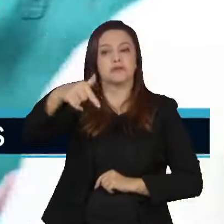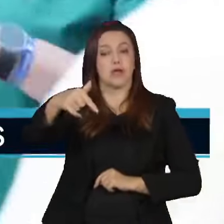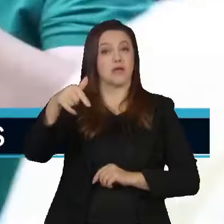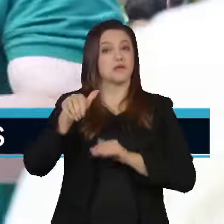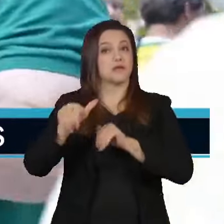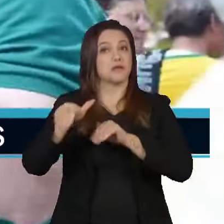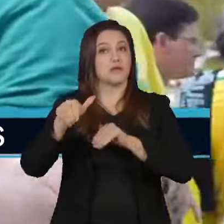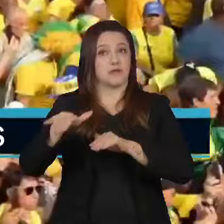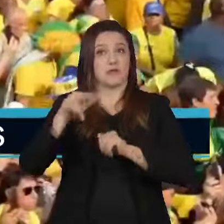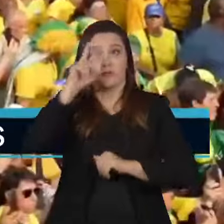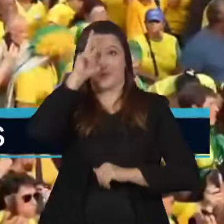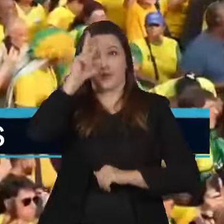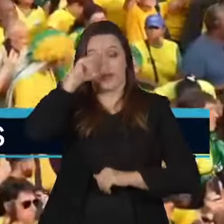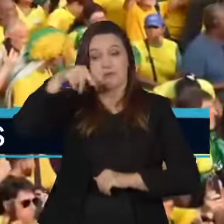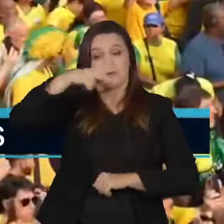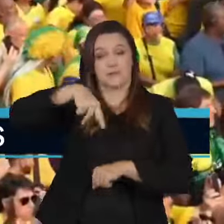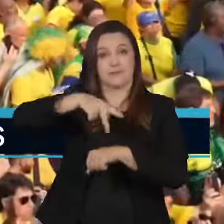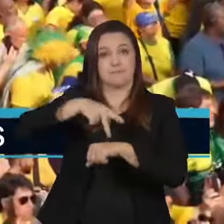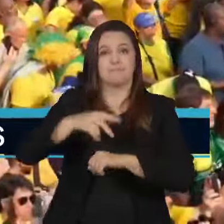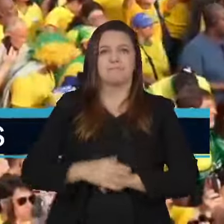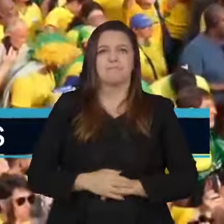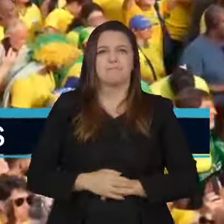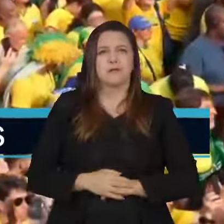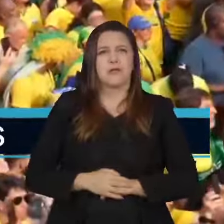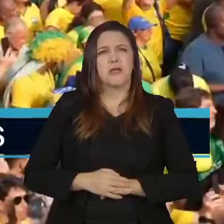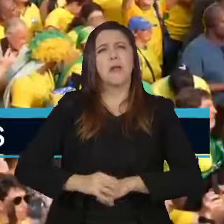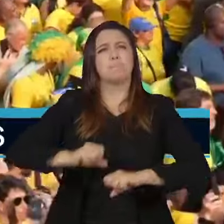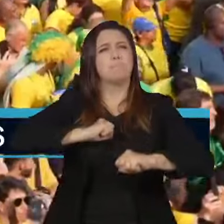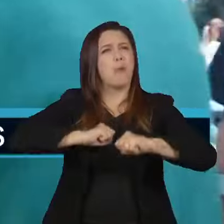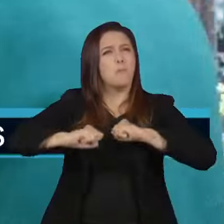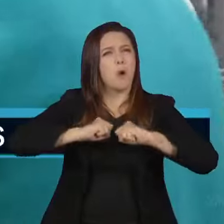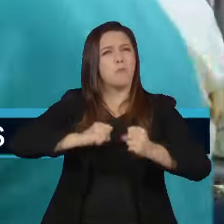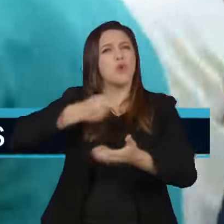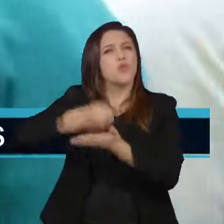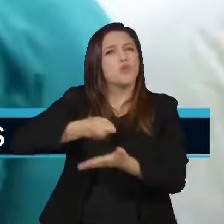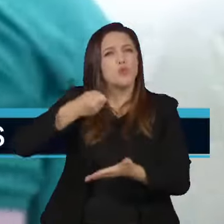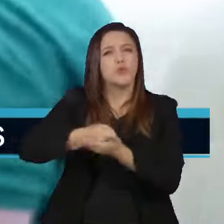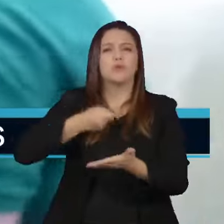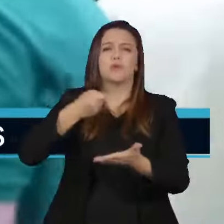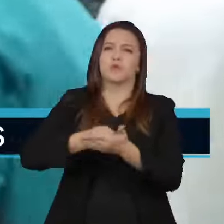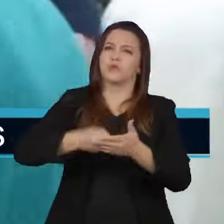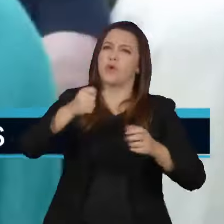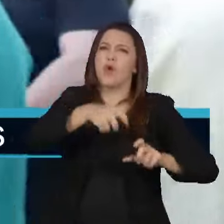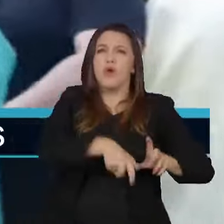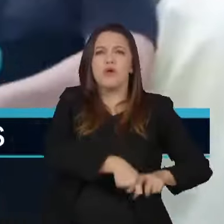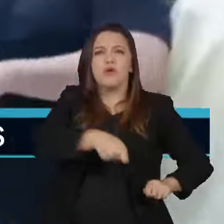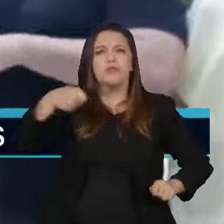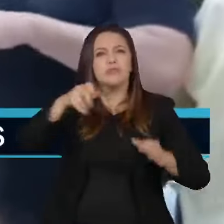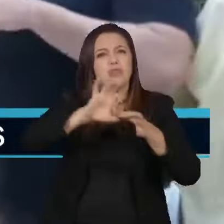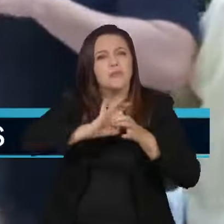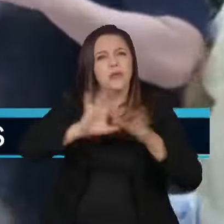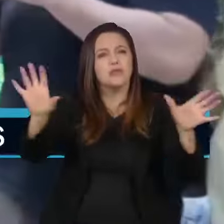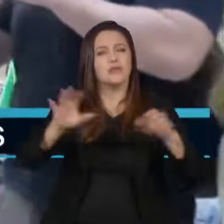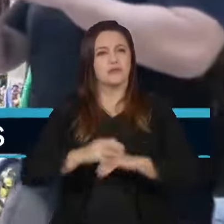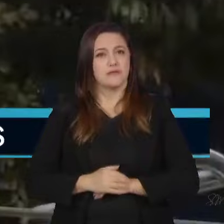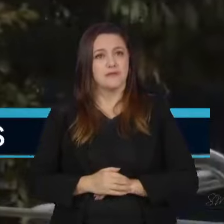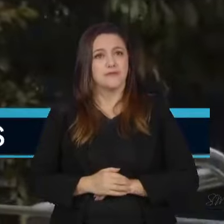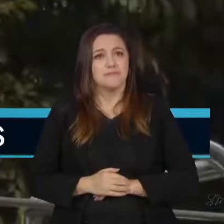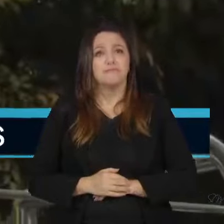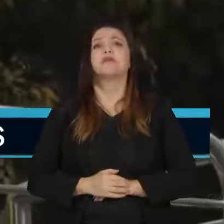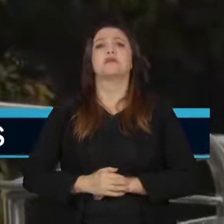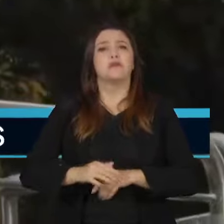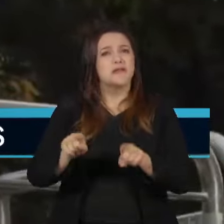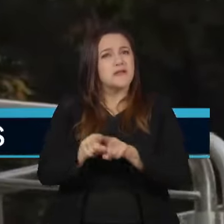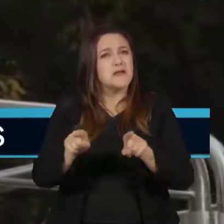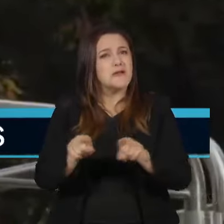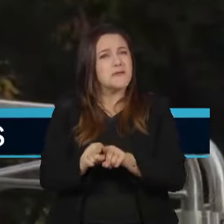país. Aqueles que lutaram pela nossa independência, aqueles que declararam a nossa independência, aqueles que com